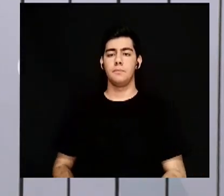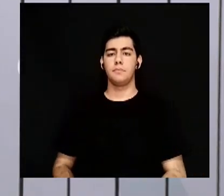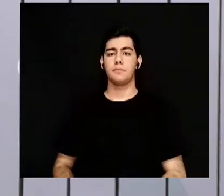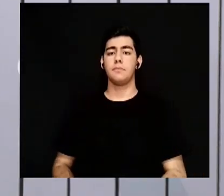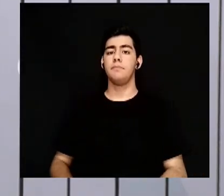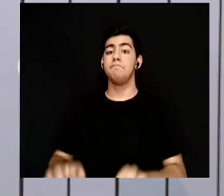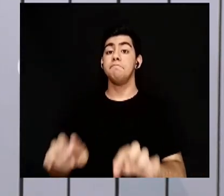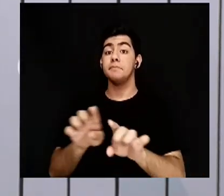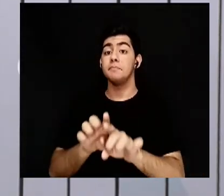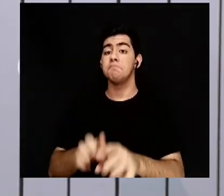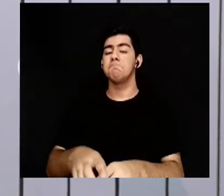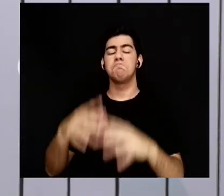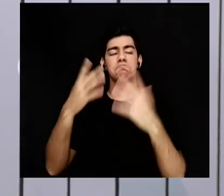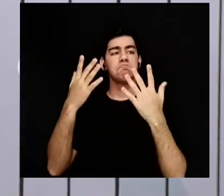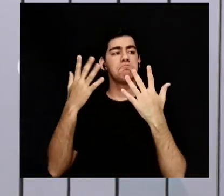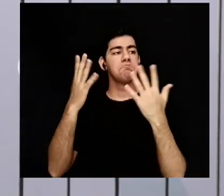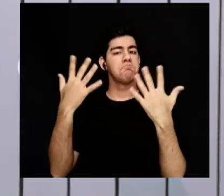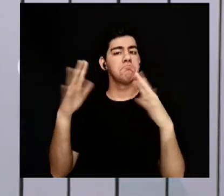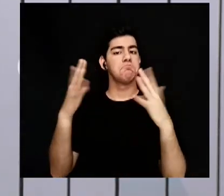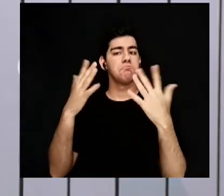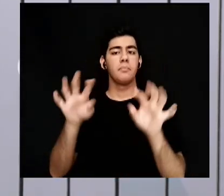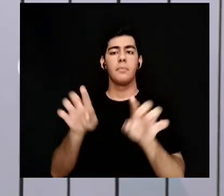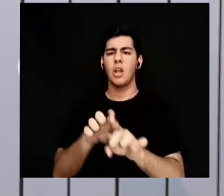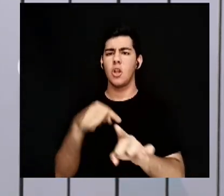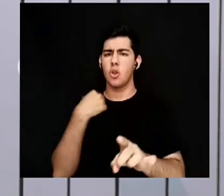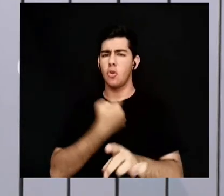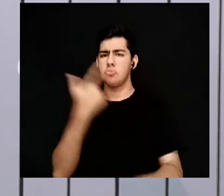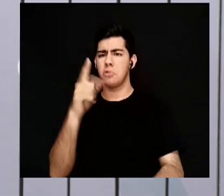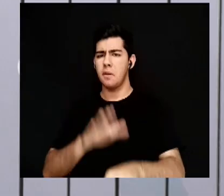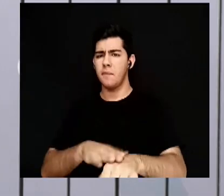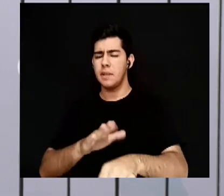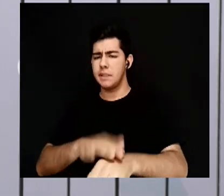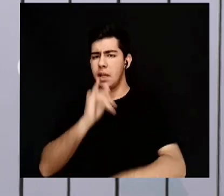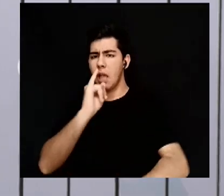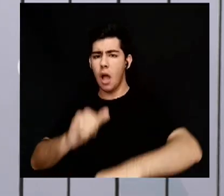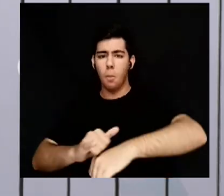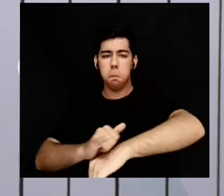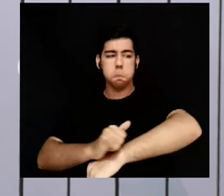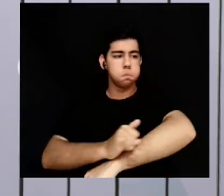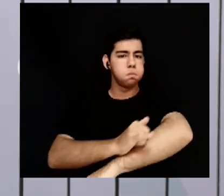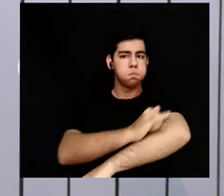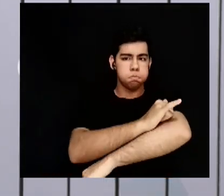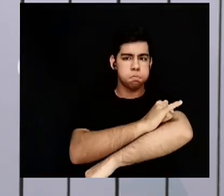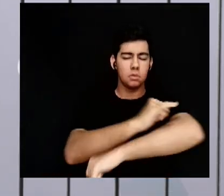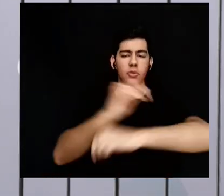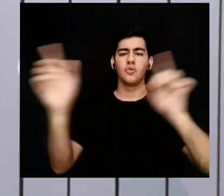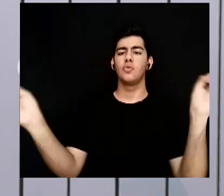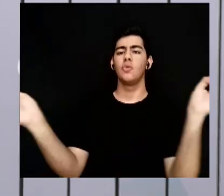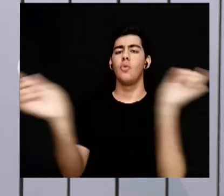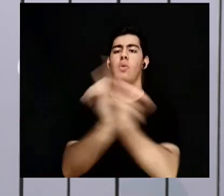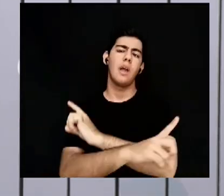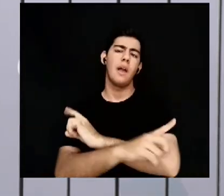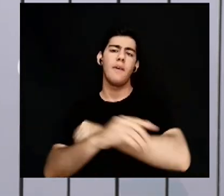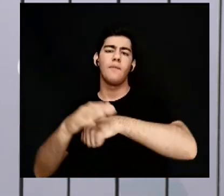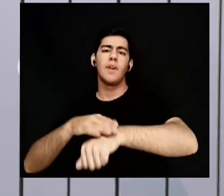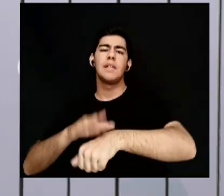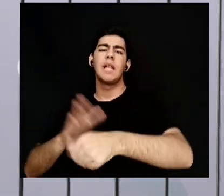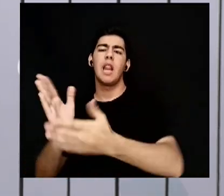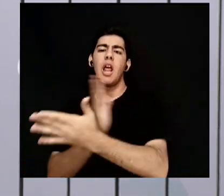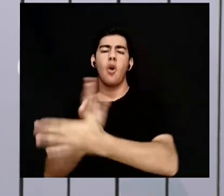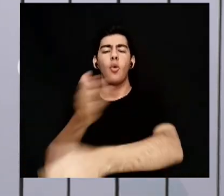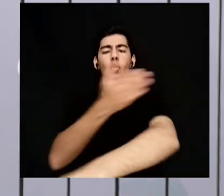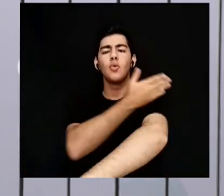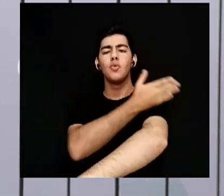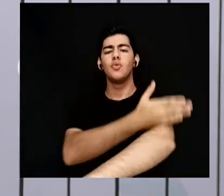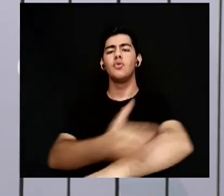reverter o quadro da obesidade apenas com mudanças no estilo de vida ou